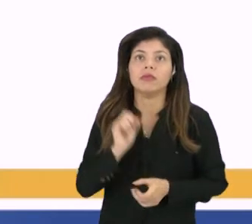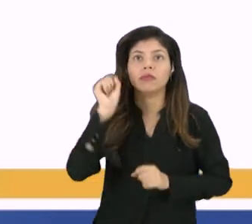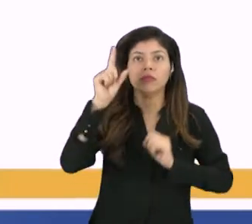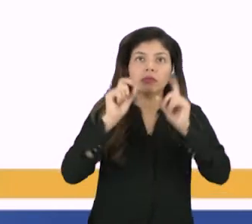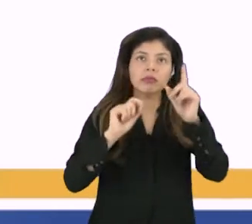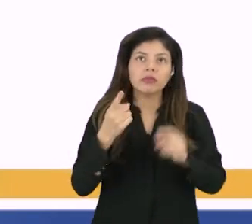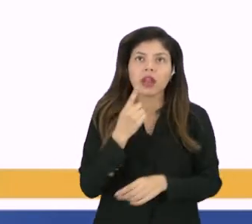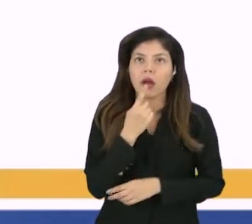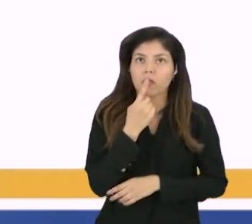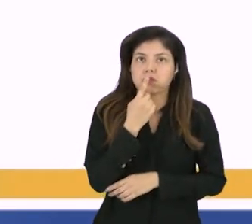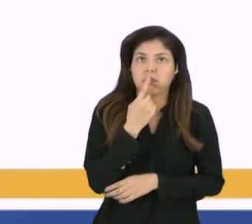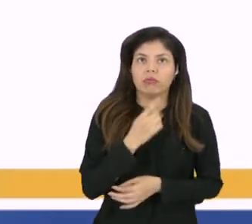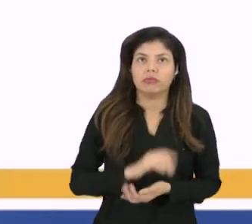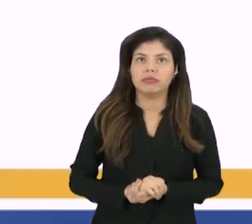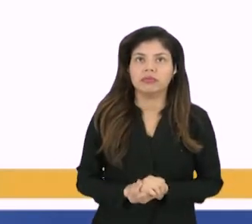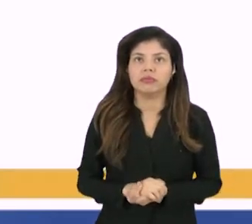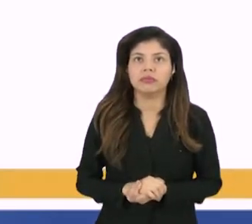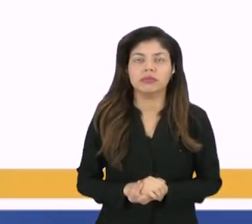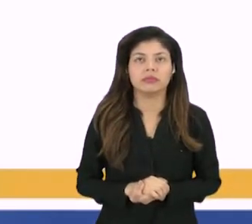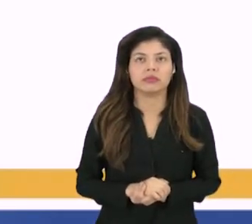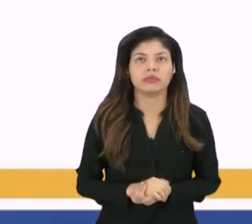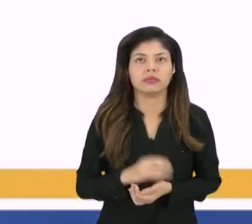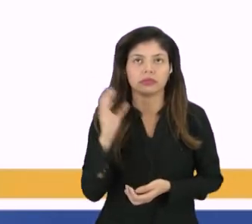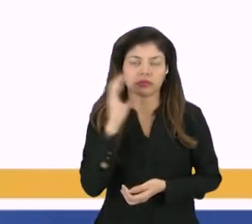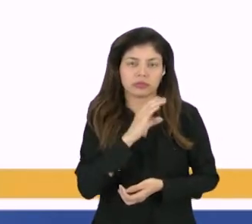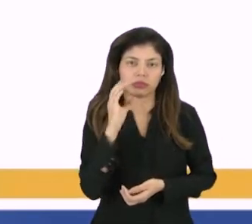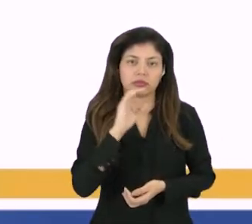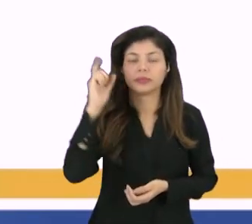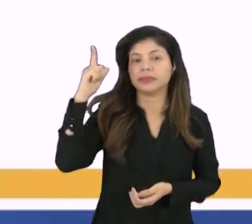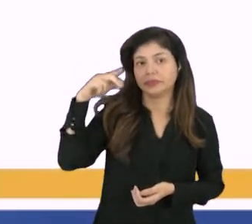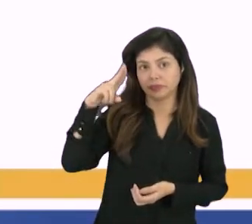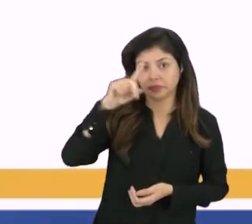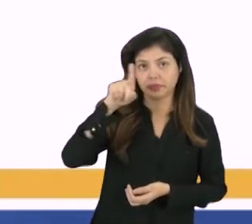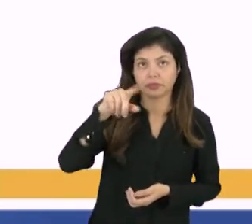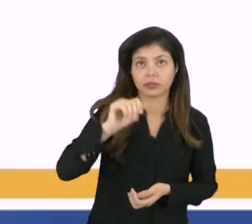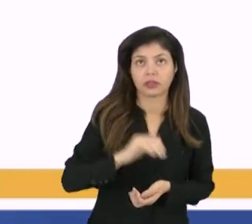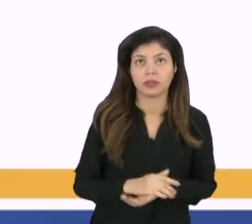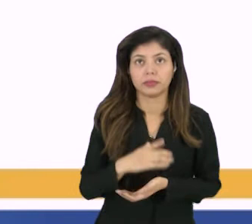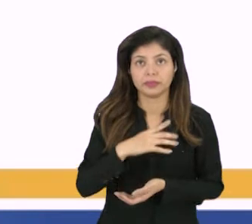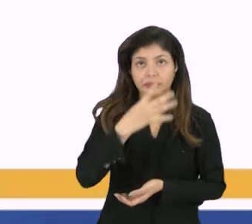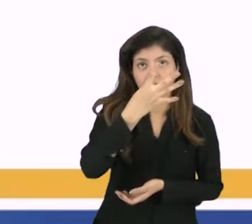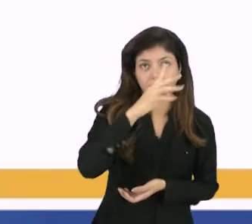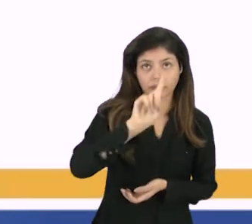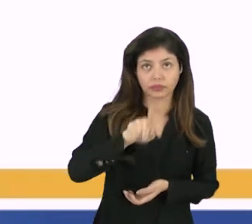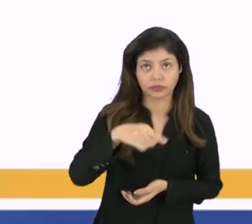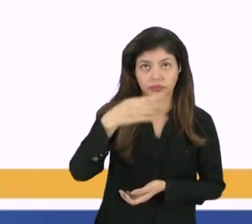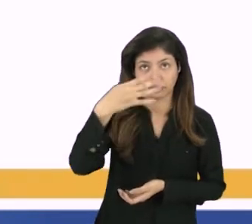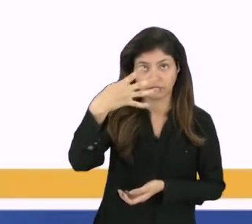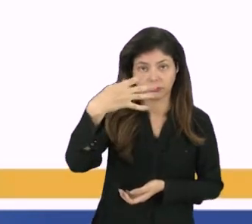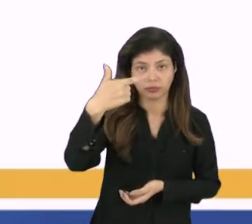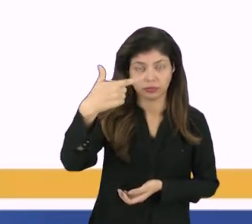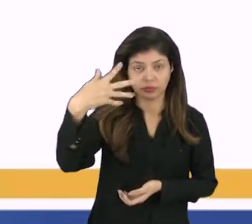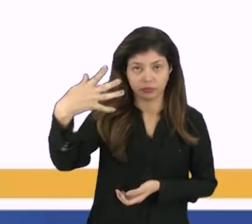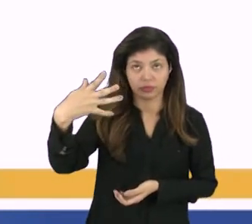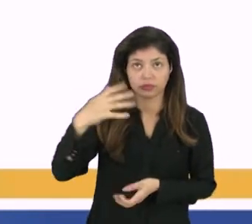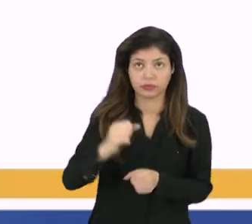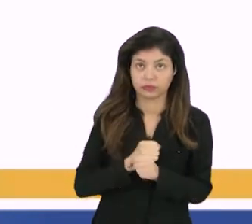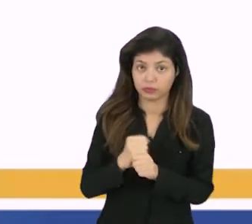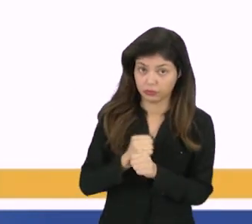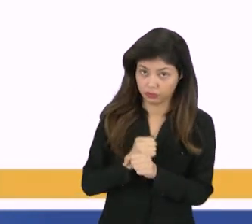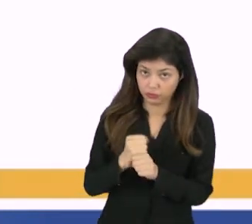mais próxima do Sol, pessoal, viajando na velocidade da luz. Temos aí um período de 4 anos,